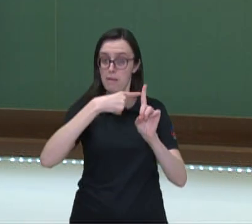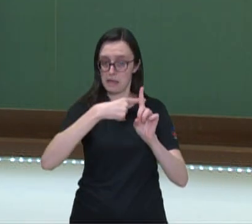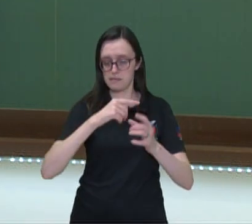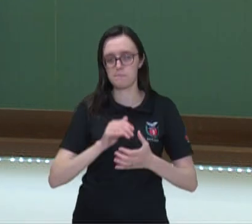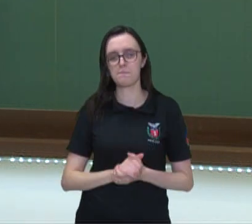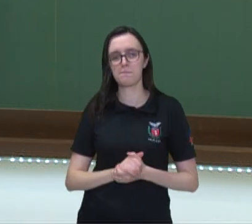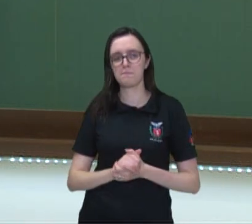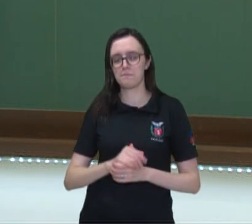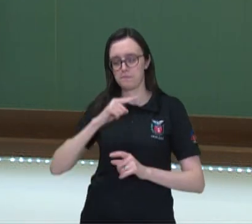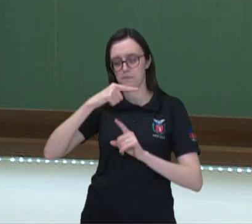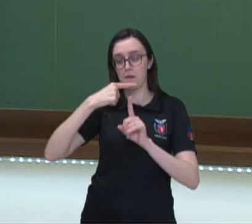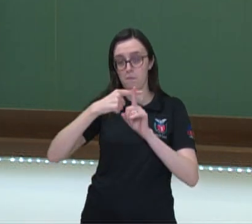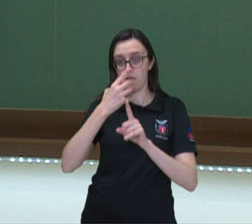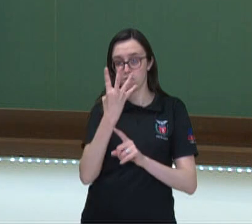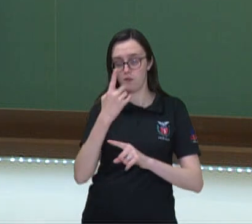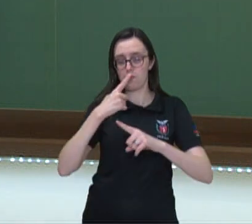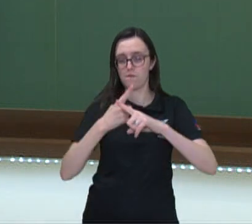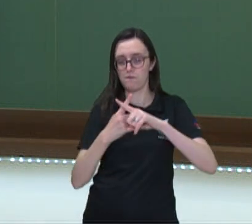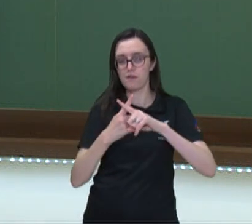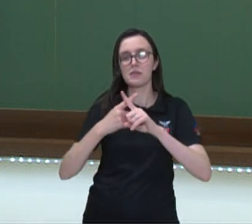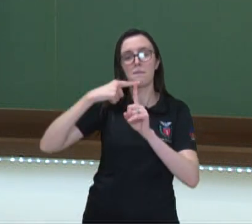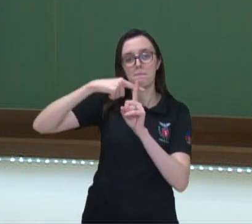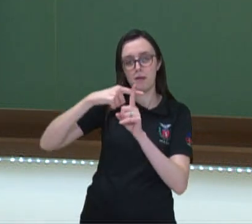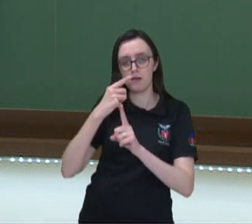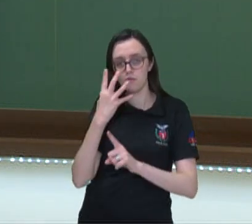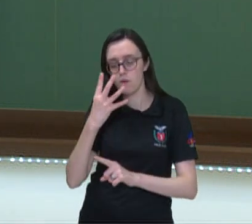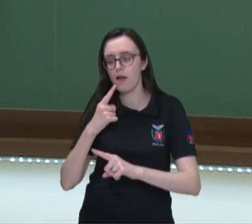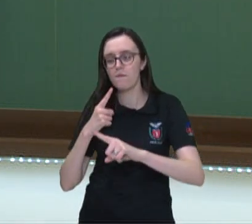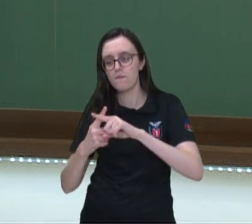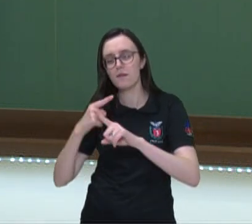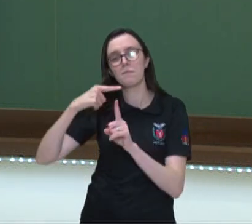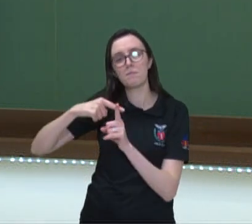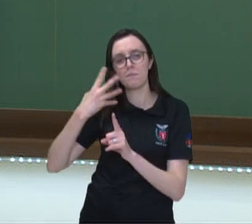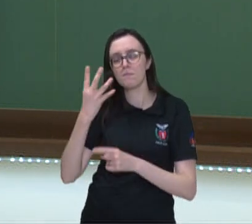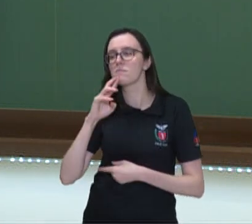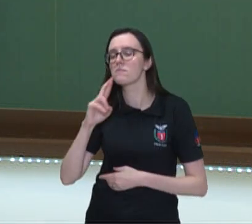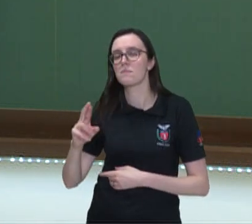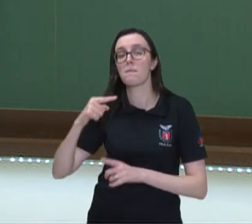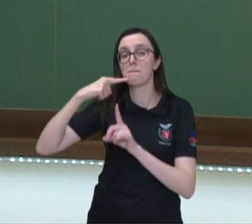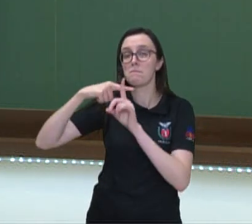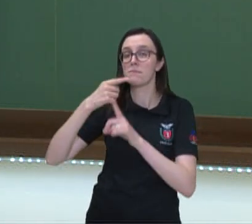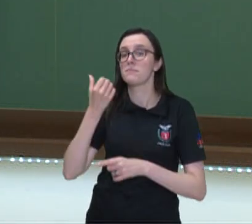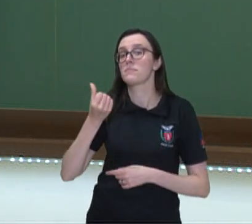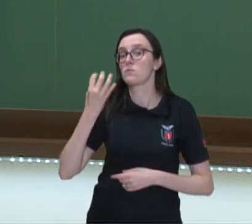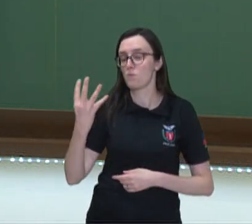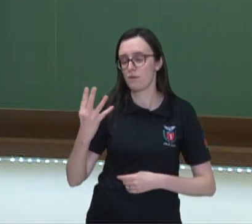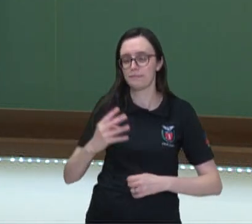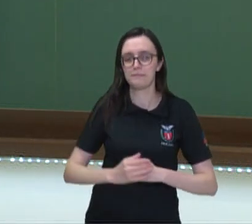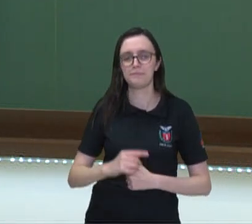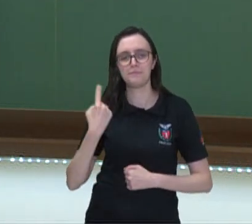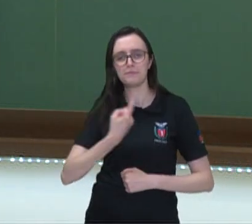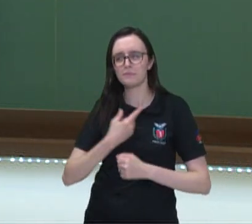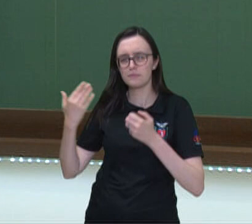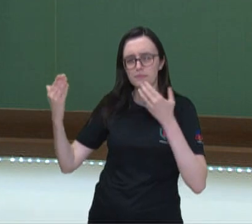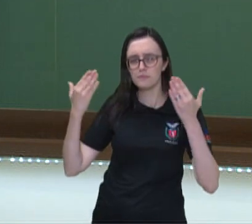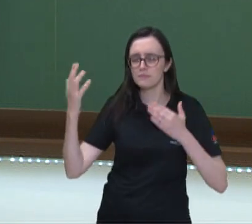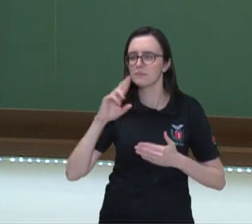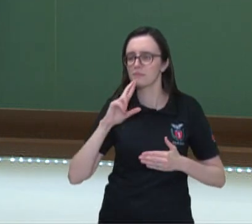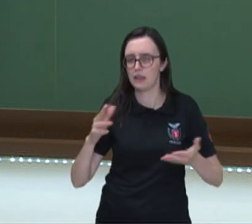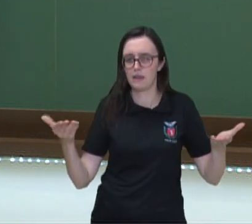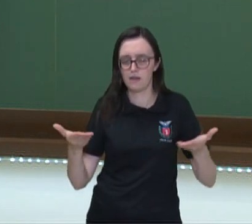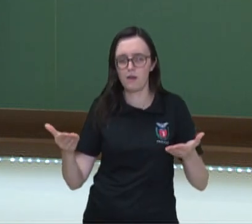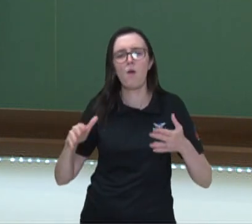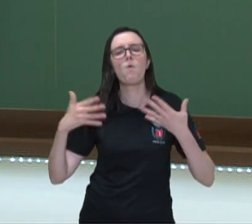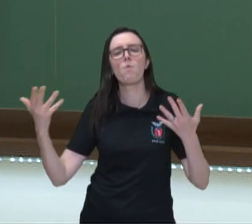aí vai ficar mais 4 vezes mais 4 vezes mais 4, que é igual a mais 64. Tá? Então, vamos comparar os resultados. Ó.